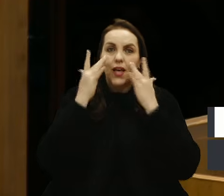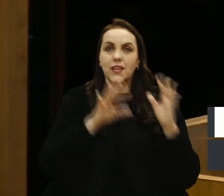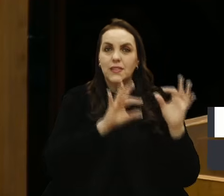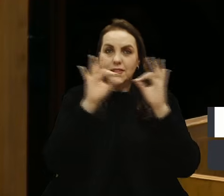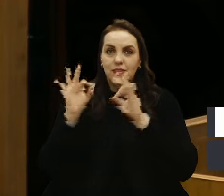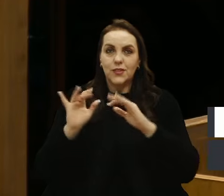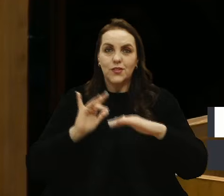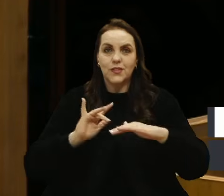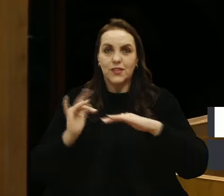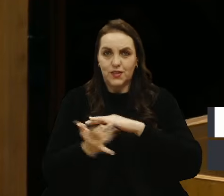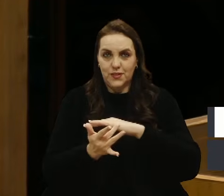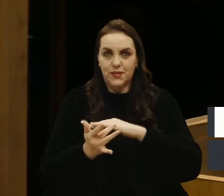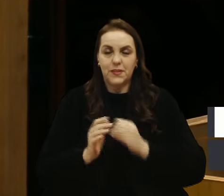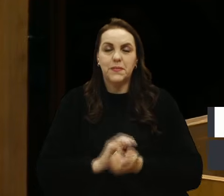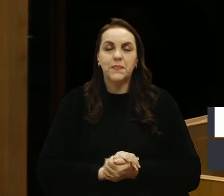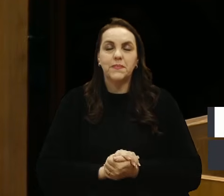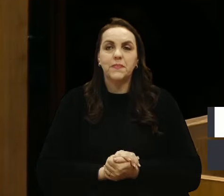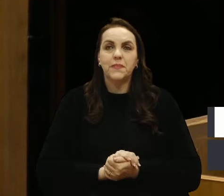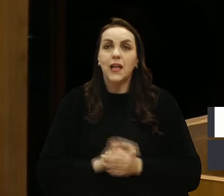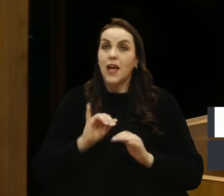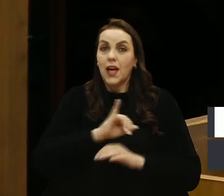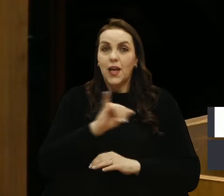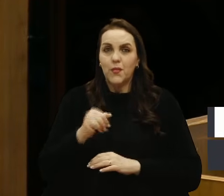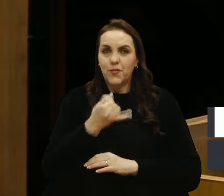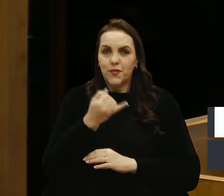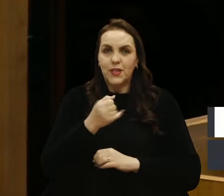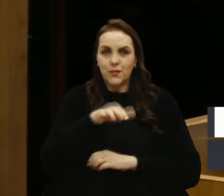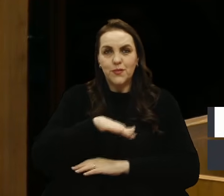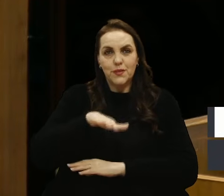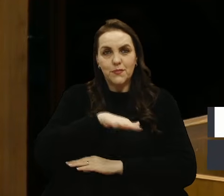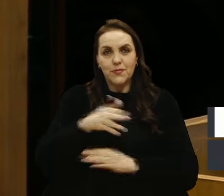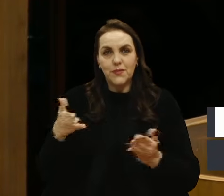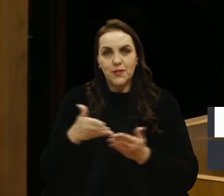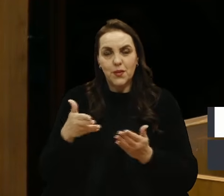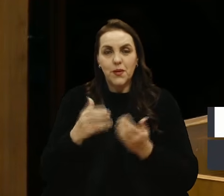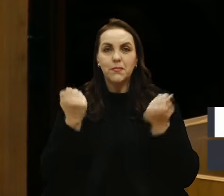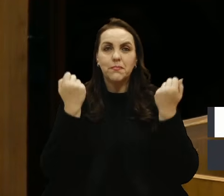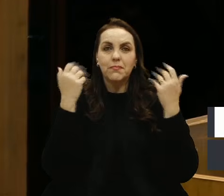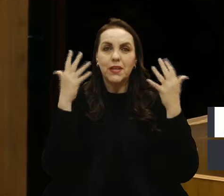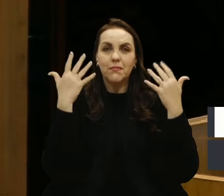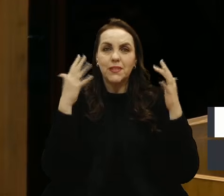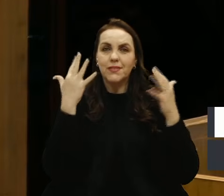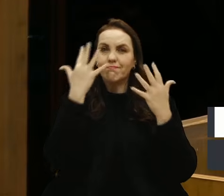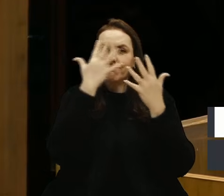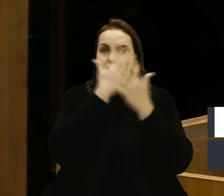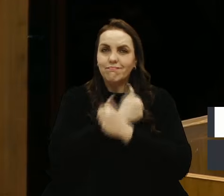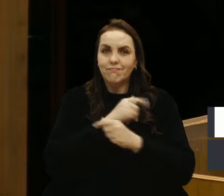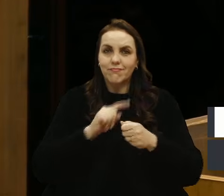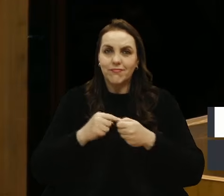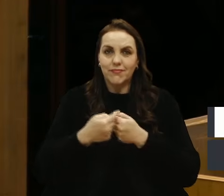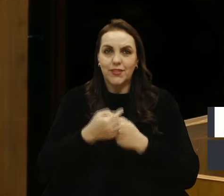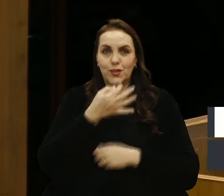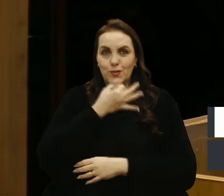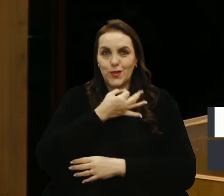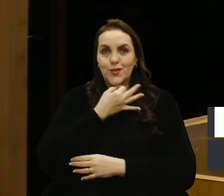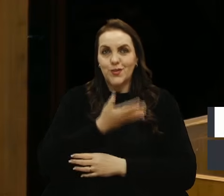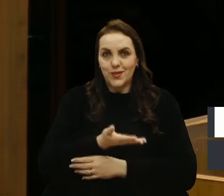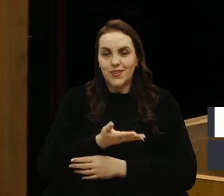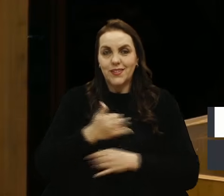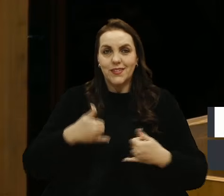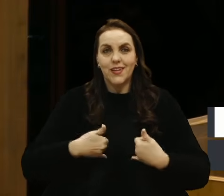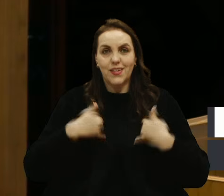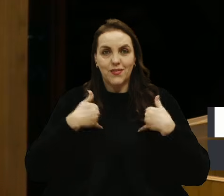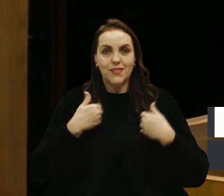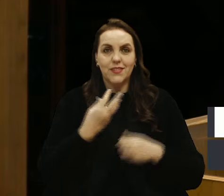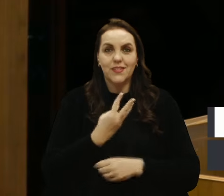redes sociais. Aproveitamos esse espaço para parabenizar nossa linda cidade, Caxias do Sul, pelo aniversário